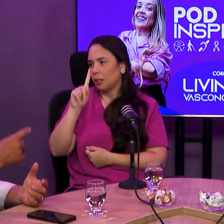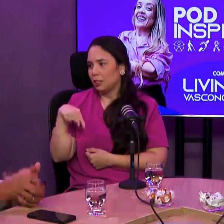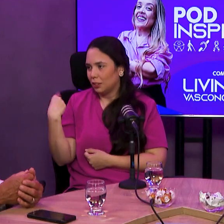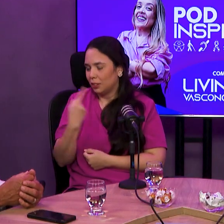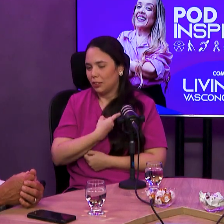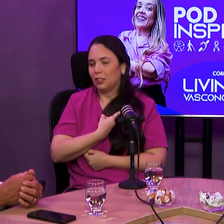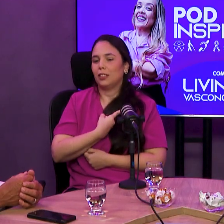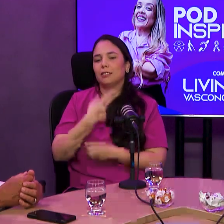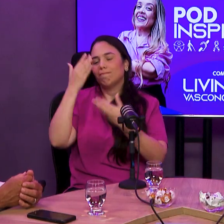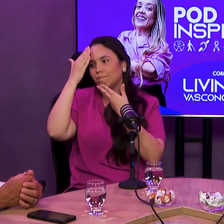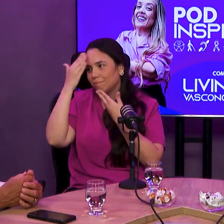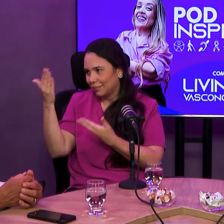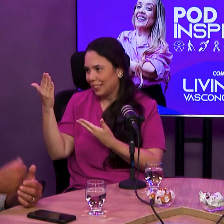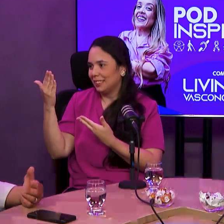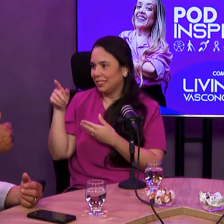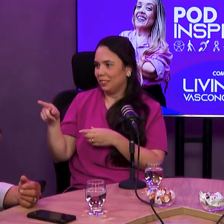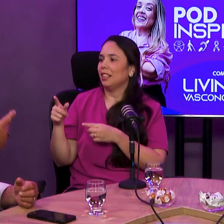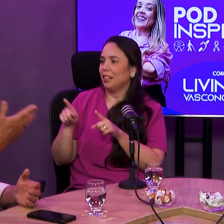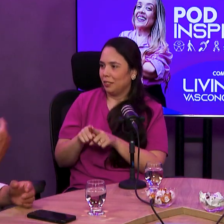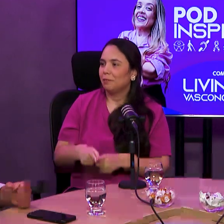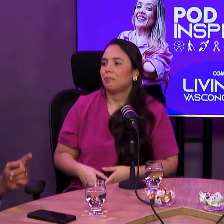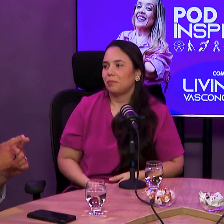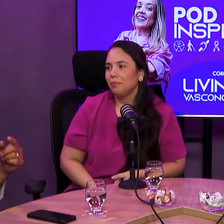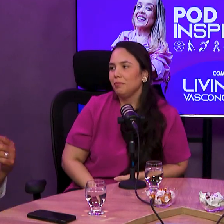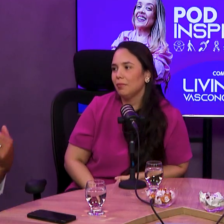nós. Gratidão, viu, amigo?